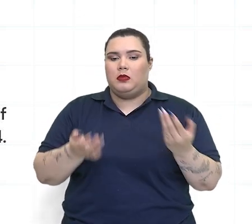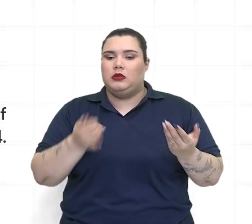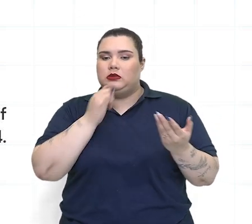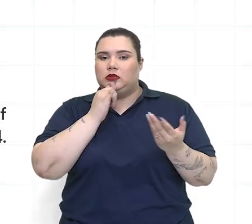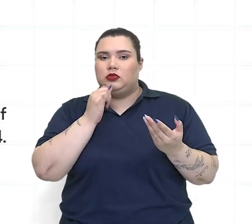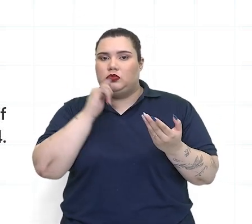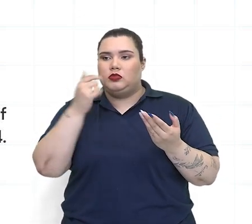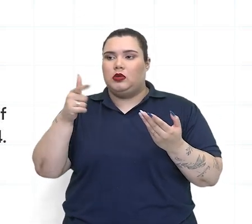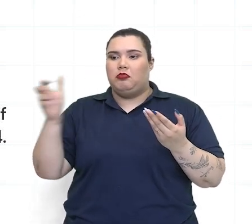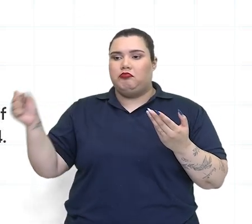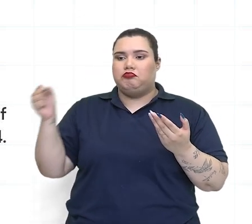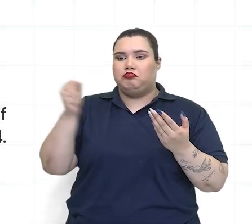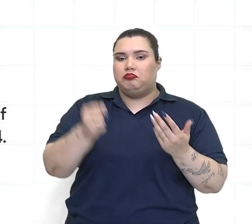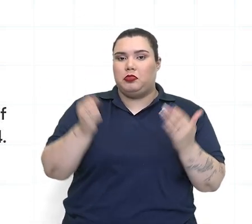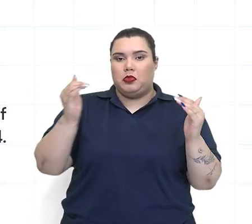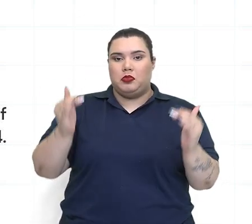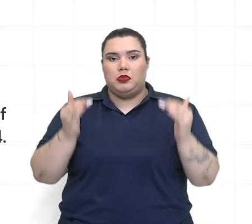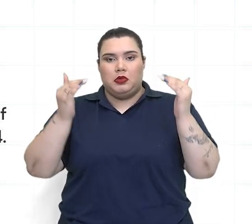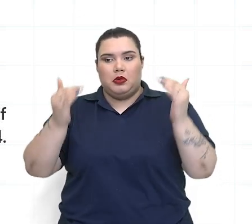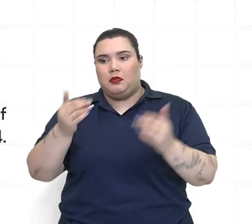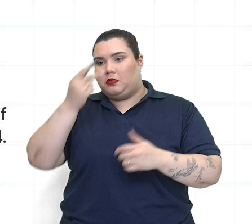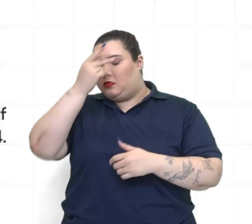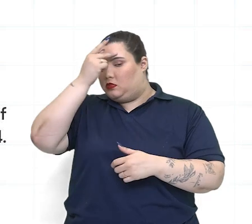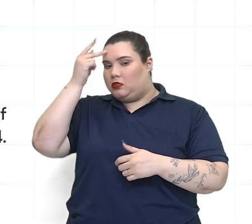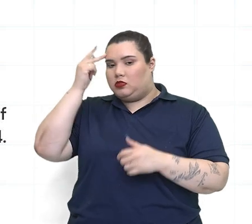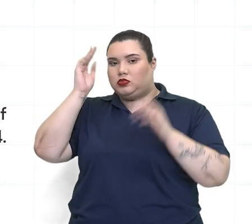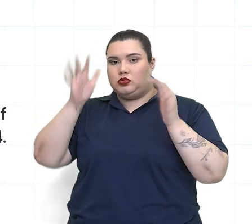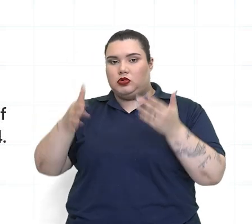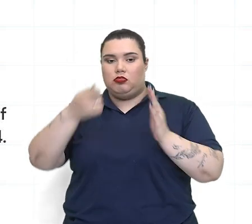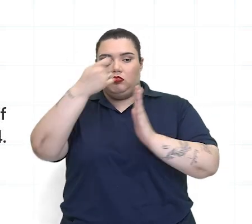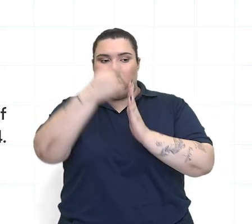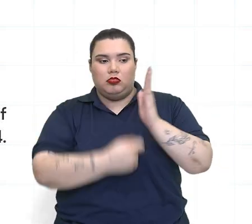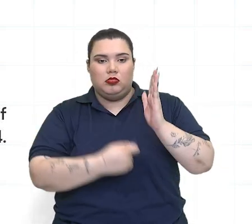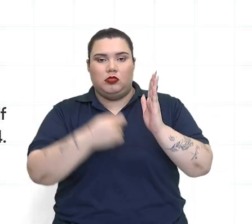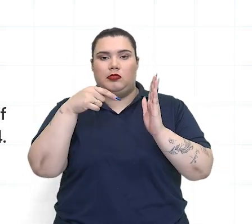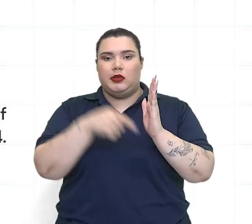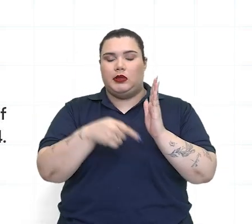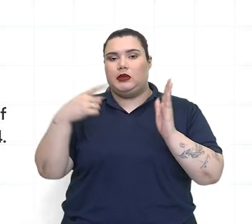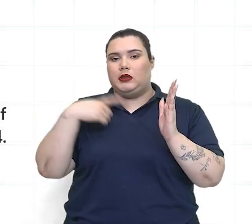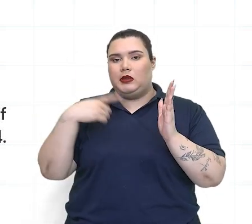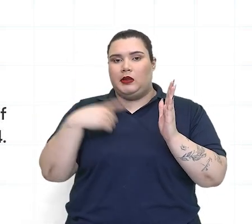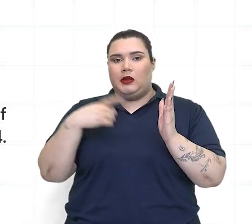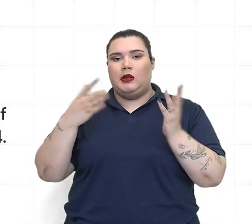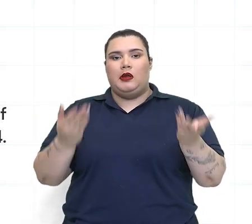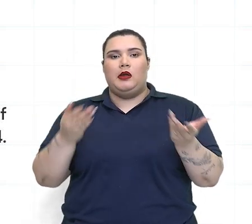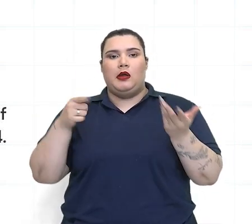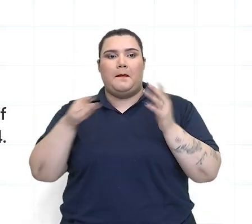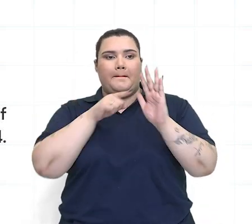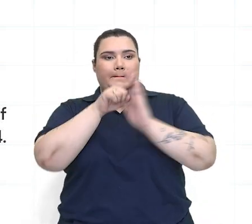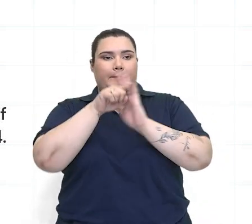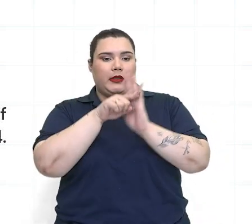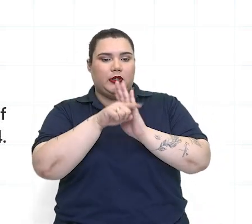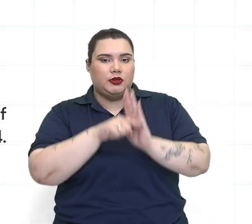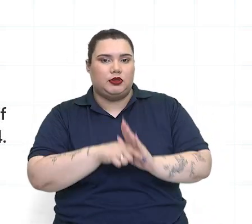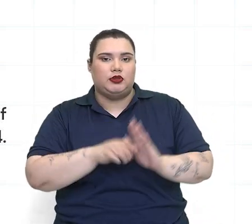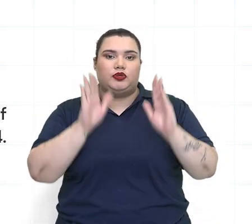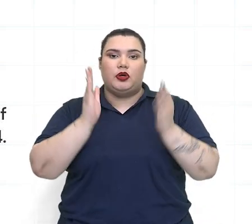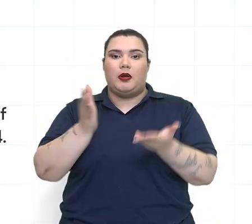uma autoridade, né? Aquela pessoa que já escreveu sobre o caso, já fez uma pesquisa,